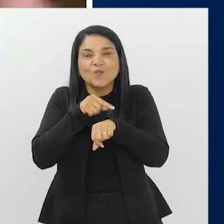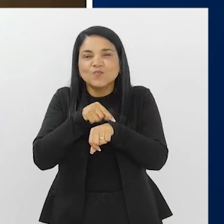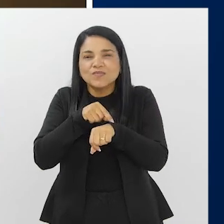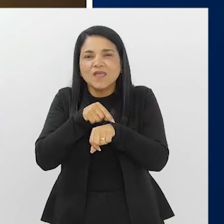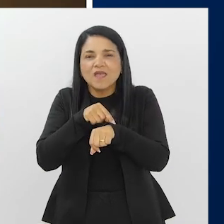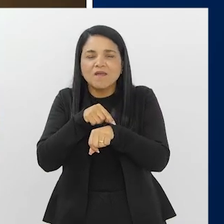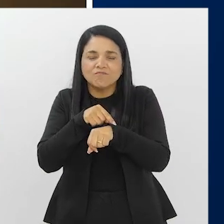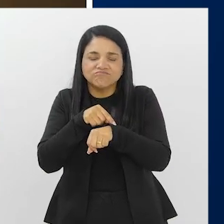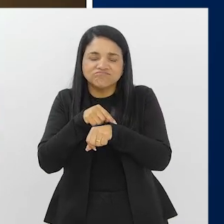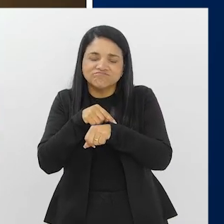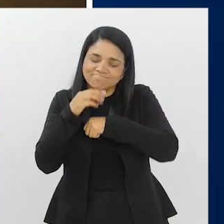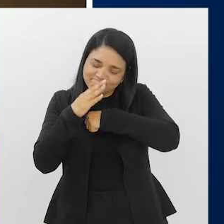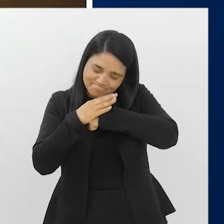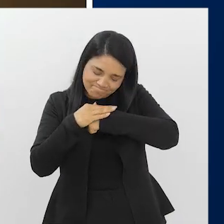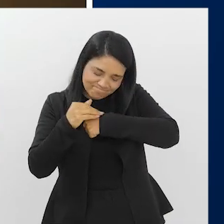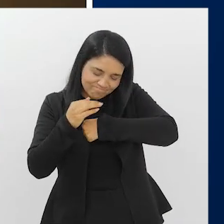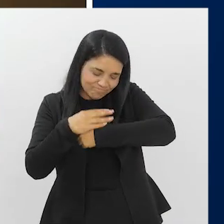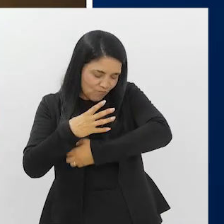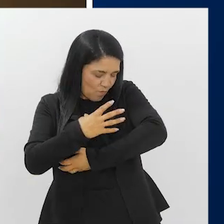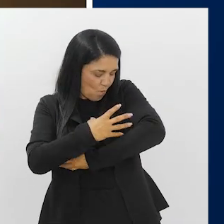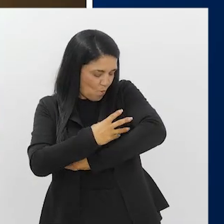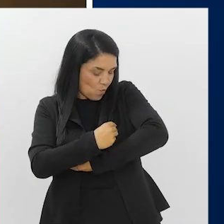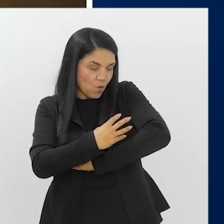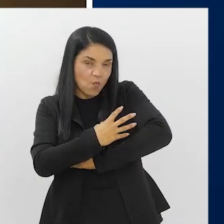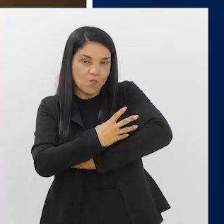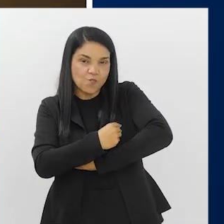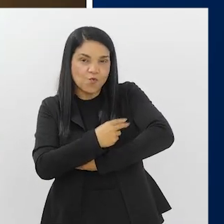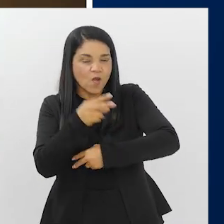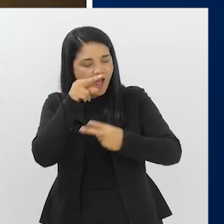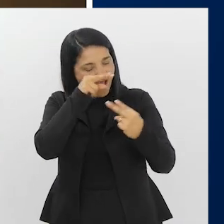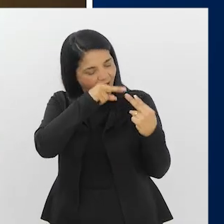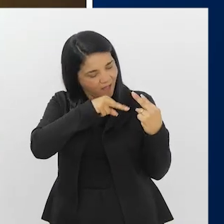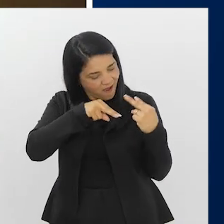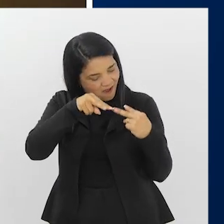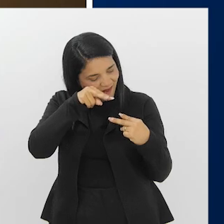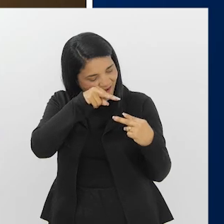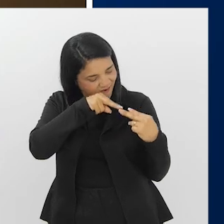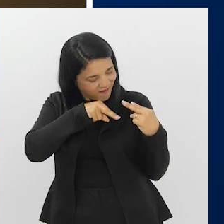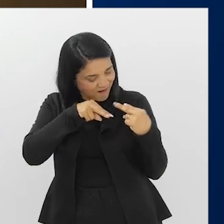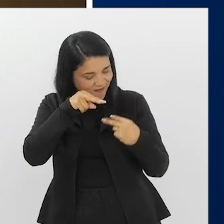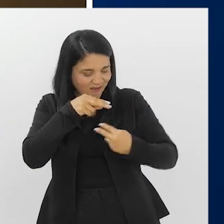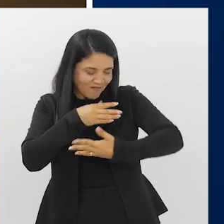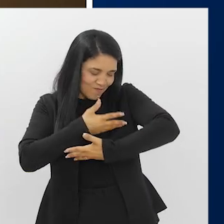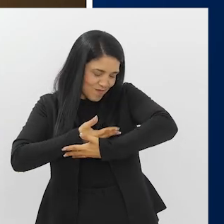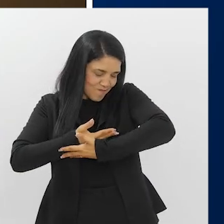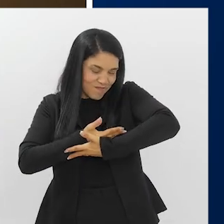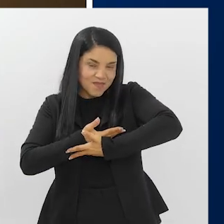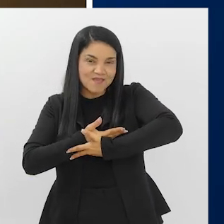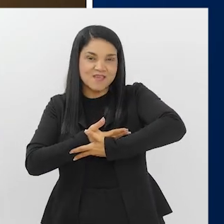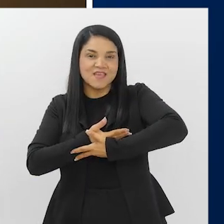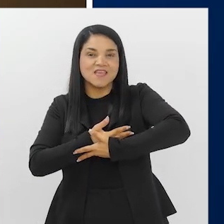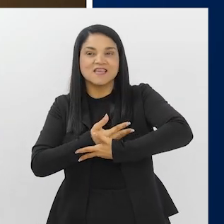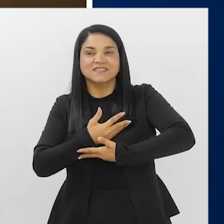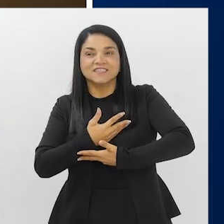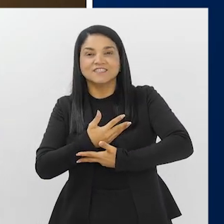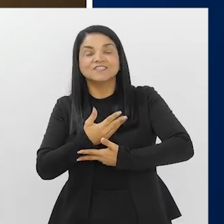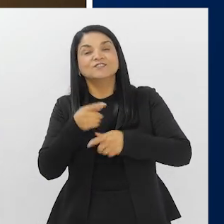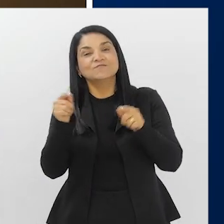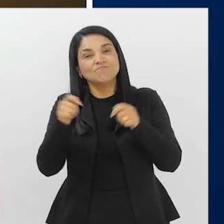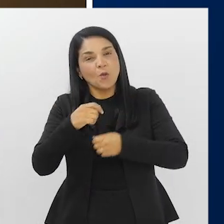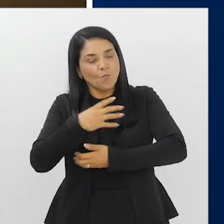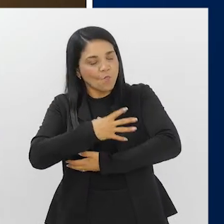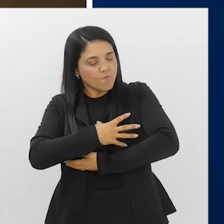que você tem ali, né, conseguindo amamentar o seu filho, da troca de olhares, de essa recorrência que ele tem ao